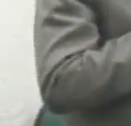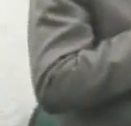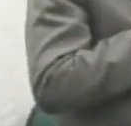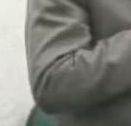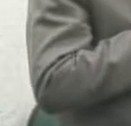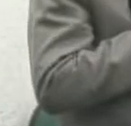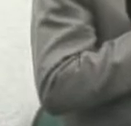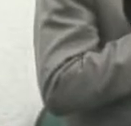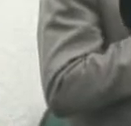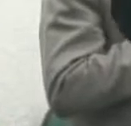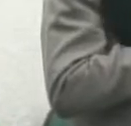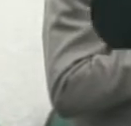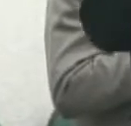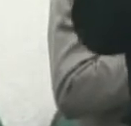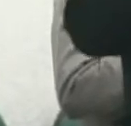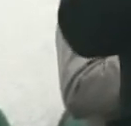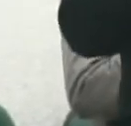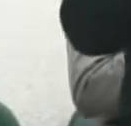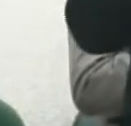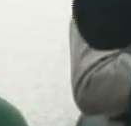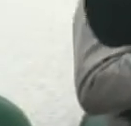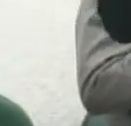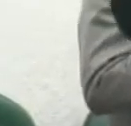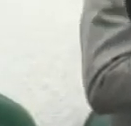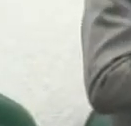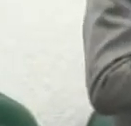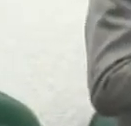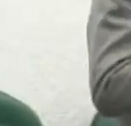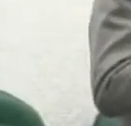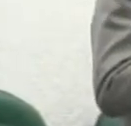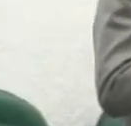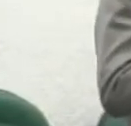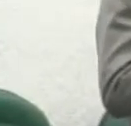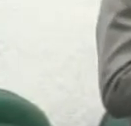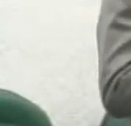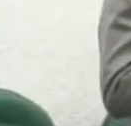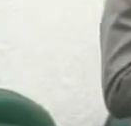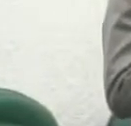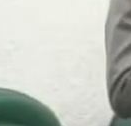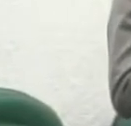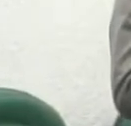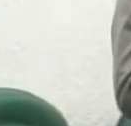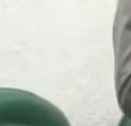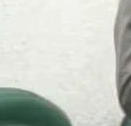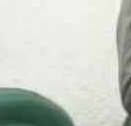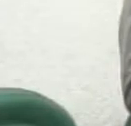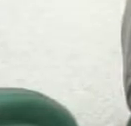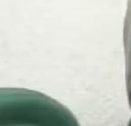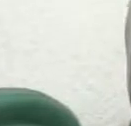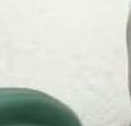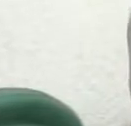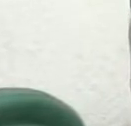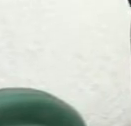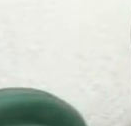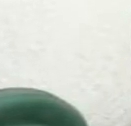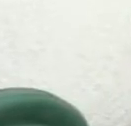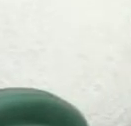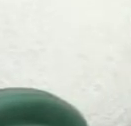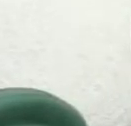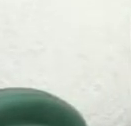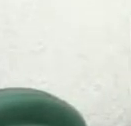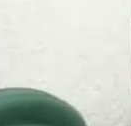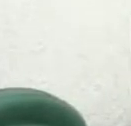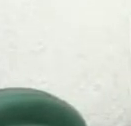depois de nove anos de idade Ele já está com seu caráter formado é você não consegue mudar mais nada vai tentar induzir